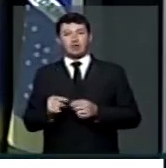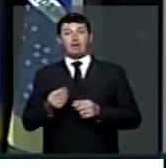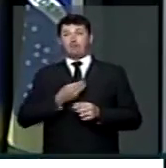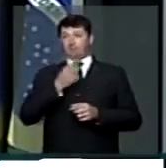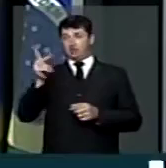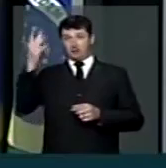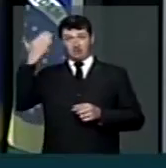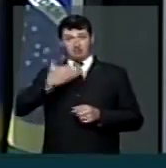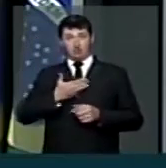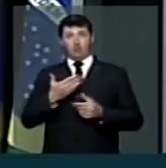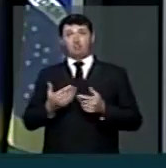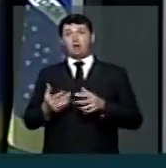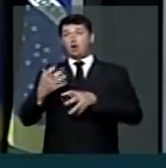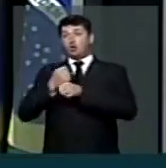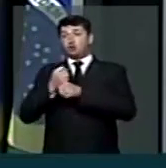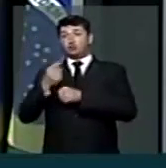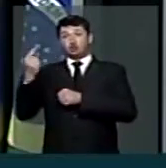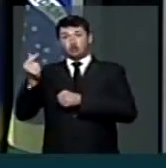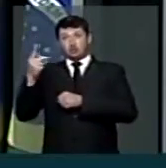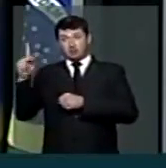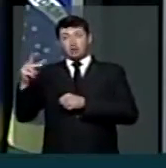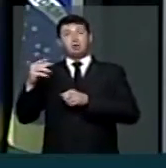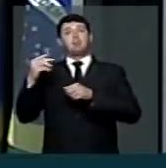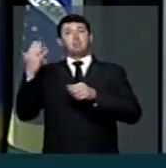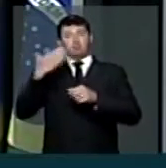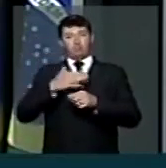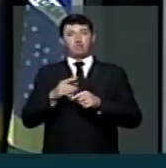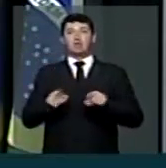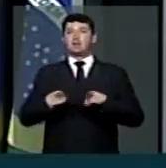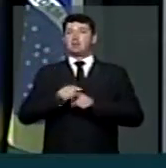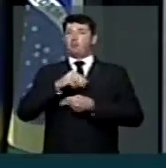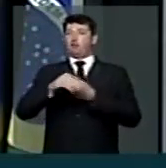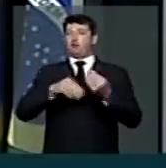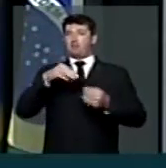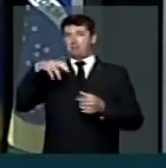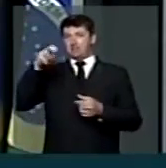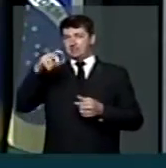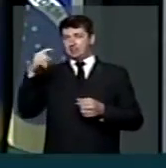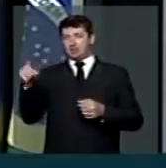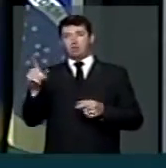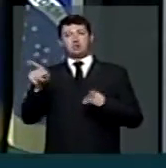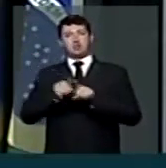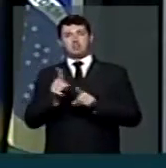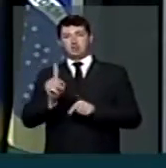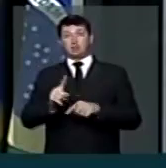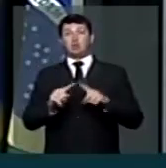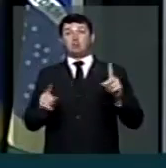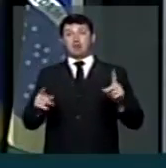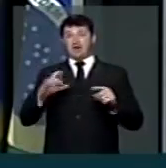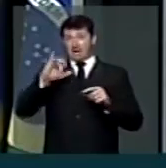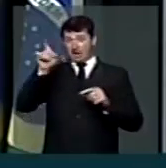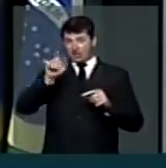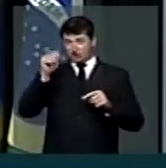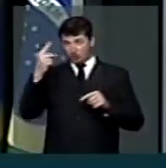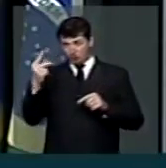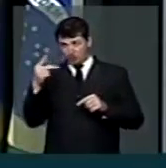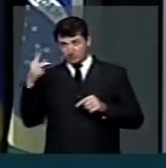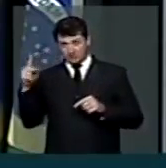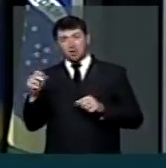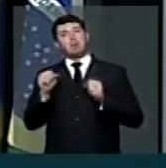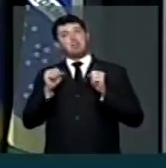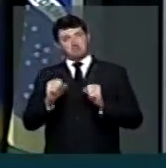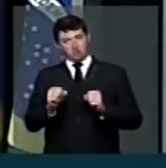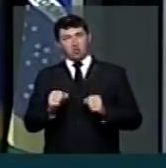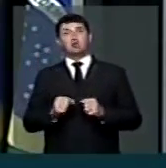patrimonial prova isso, e não teve envolvimento com nenhum tipo de mensalão. Pode ter havido Caixa 2 na sua campanha? Pode